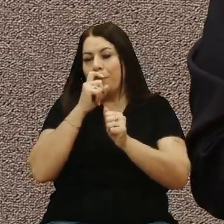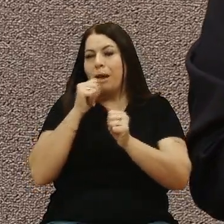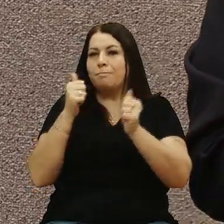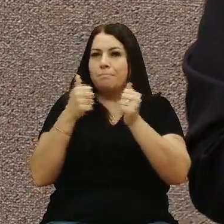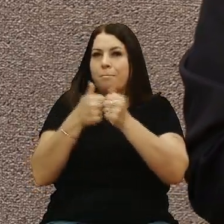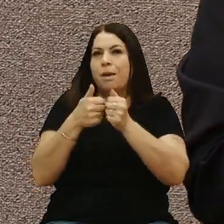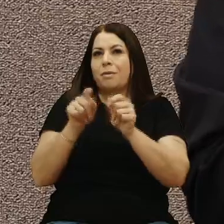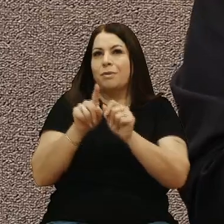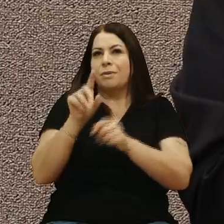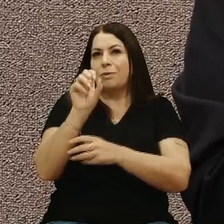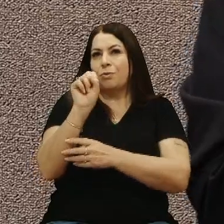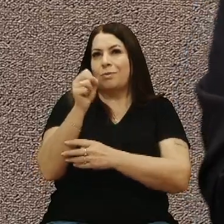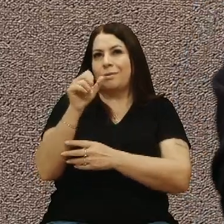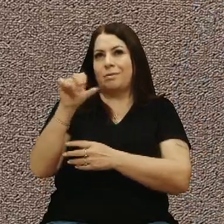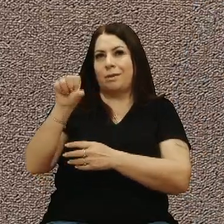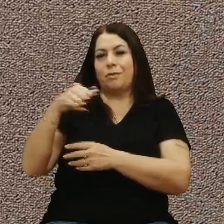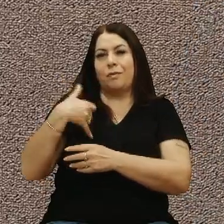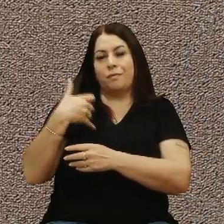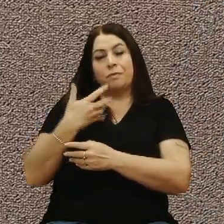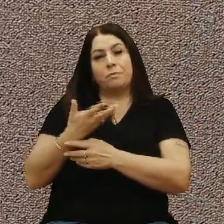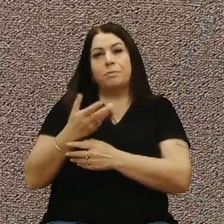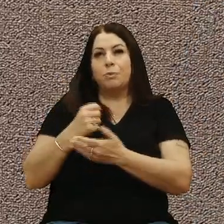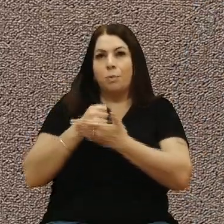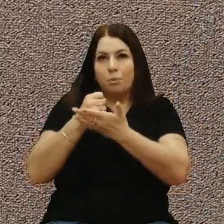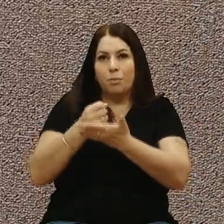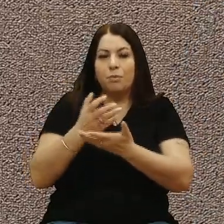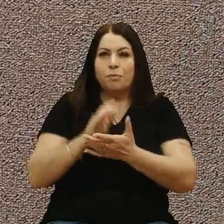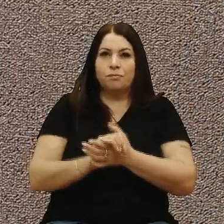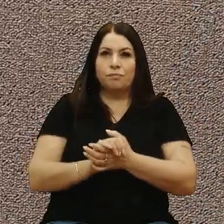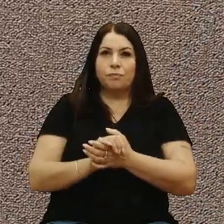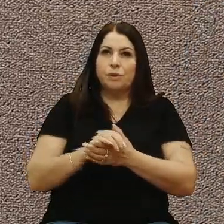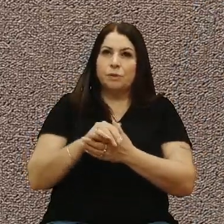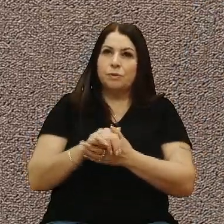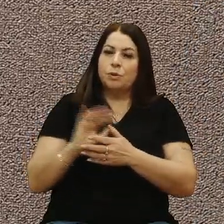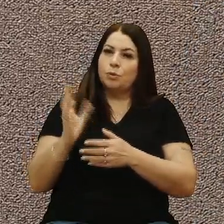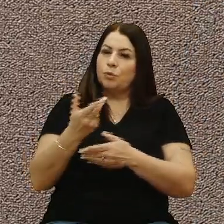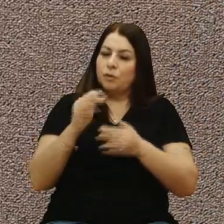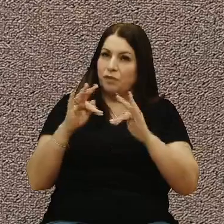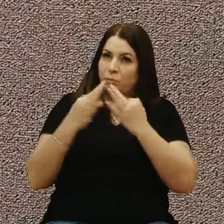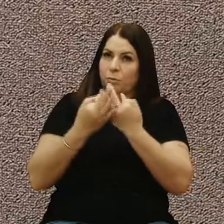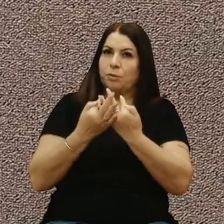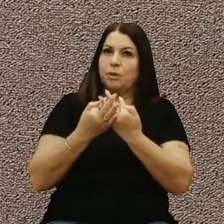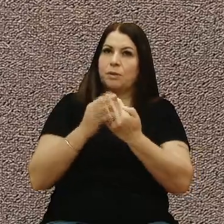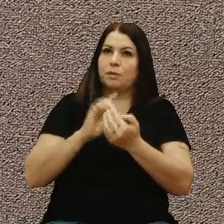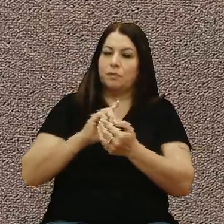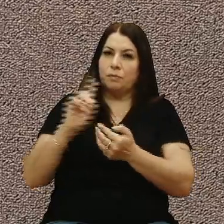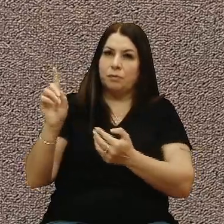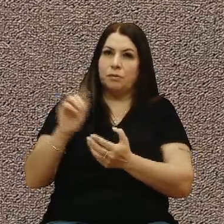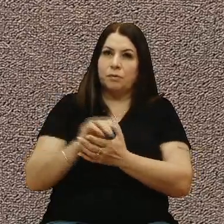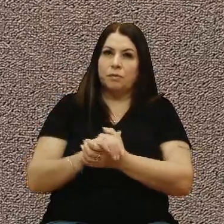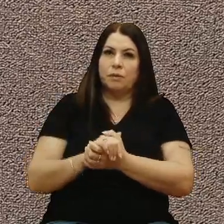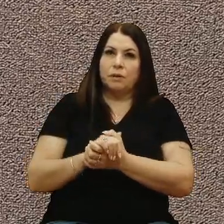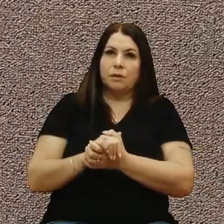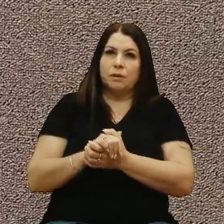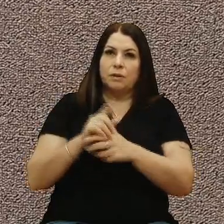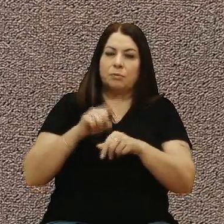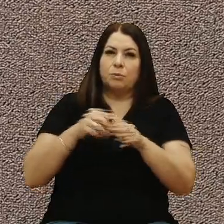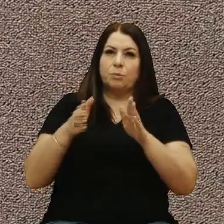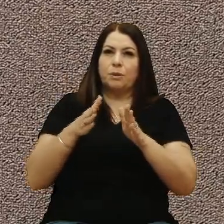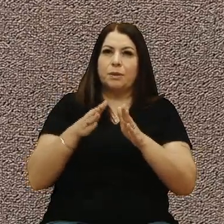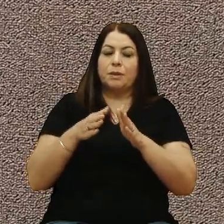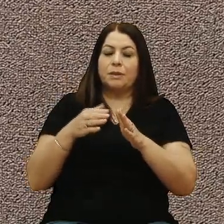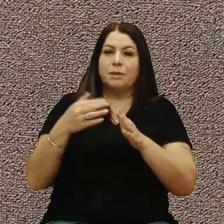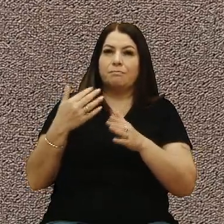os 89 anos. Então fica a minha solidariedade a toda a família. Fui lá porque é um momento de muita